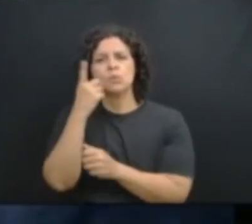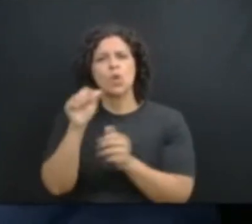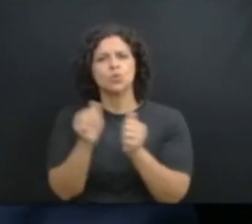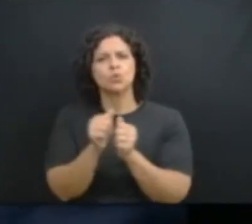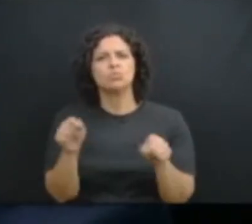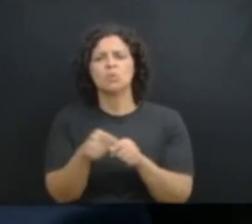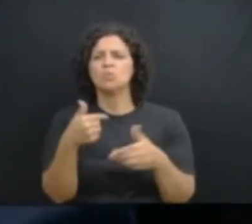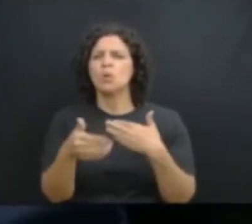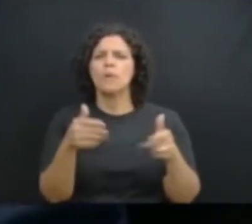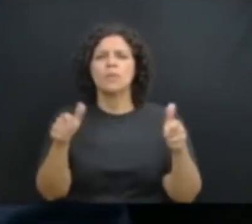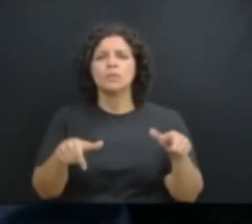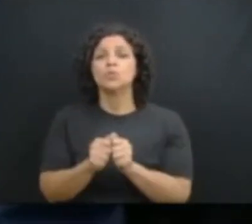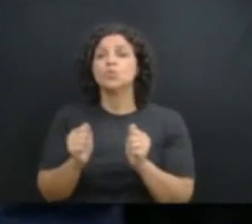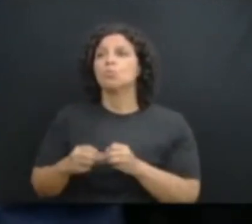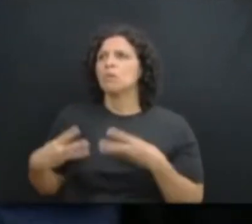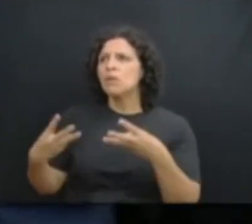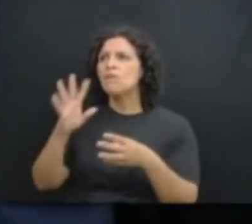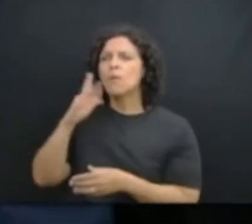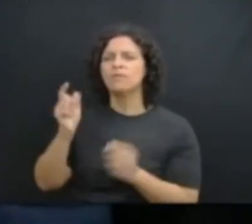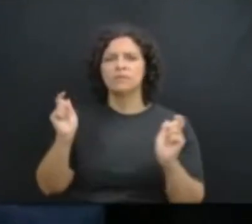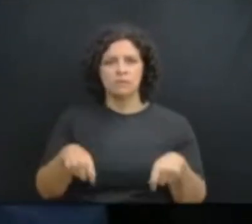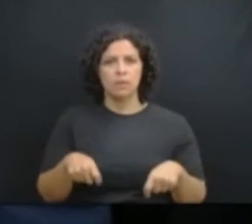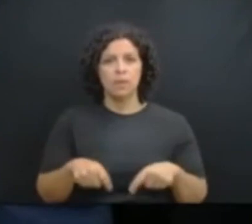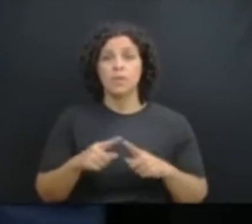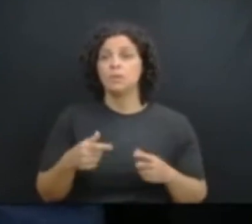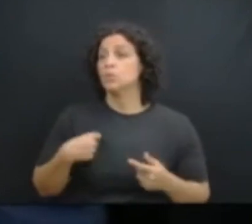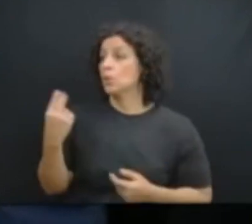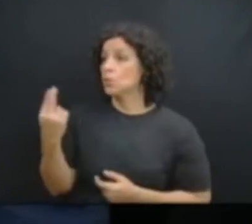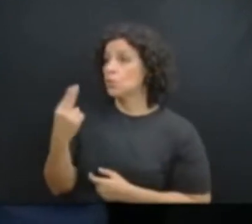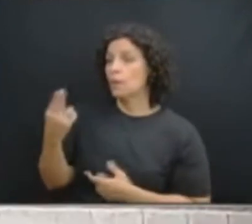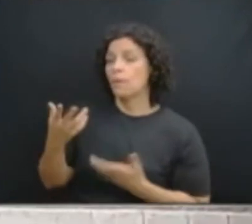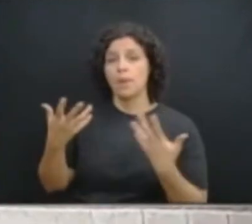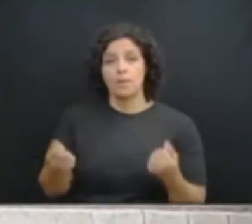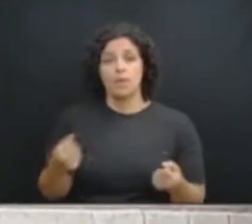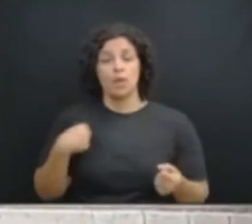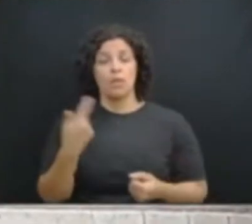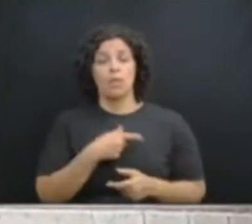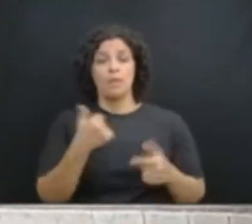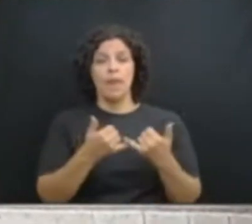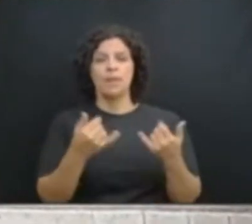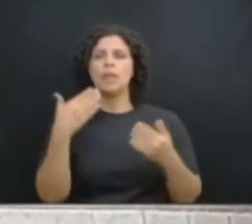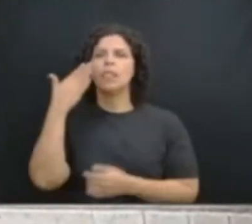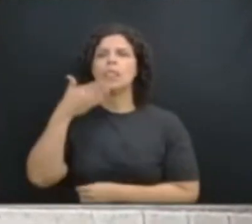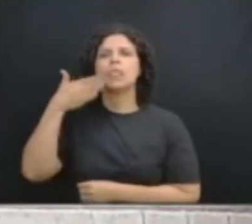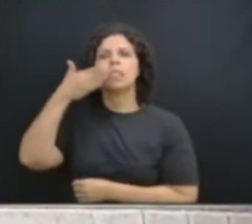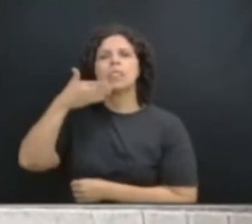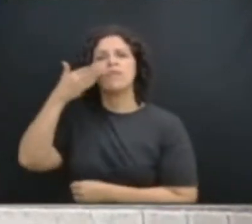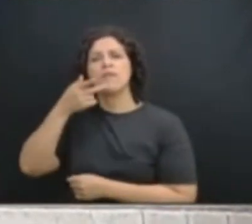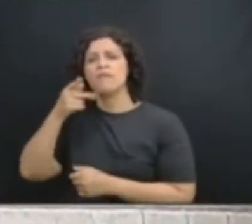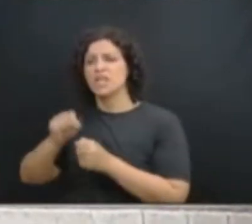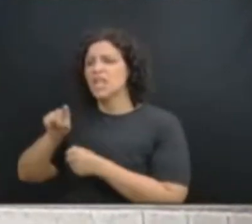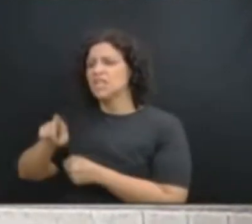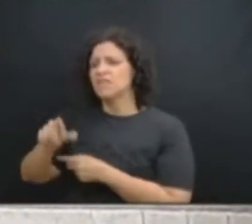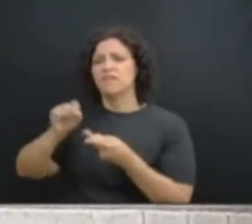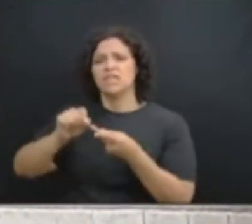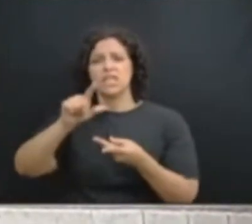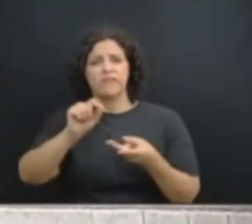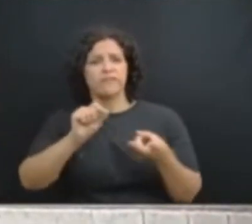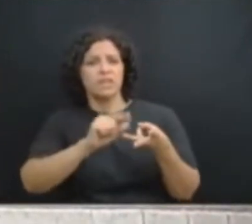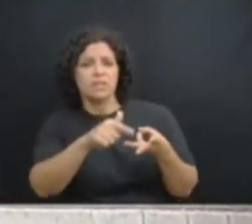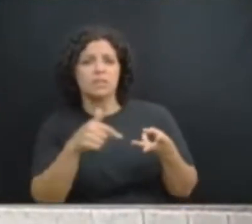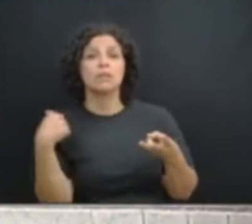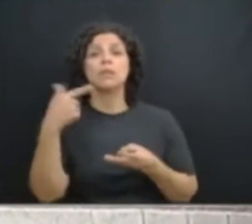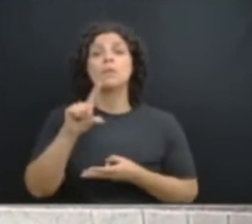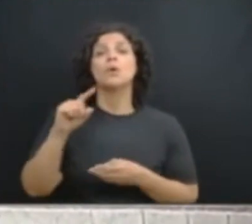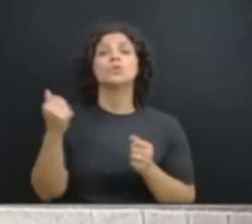que quiserem, com os ministérios, vamos resolver. O que não dá é para a gente ficar no discurso falando que vai fazer uma coisa e